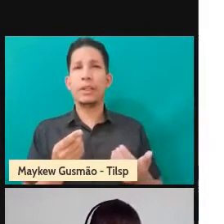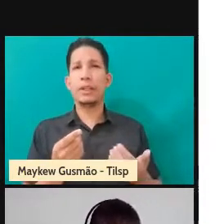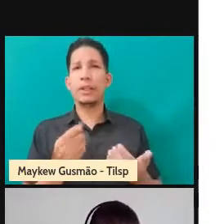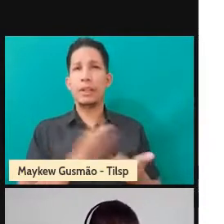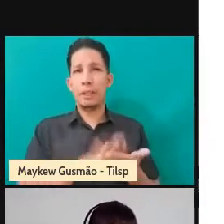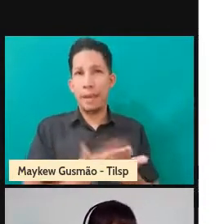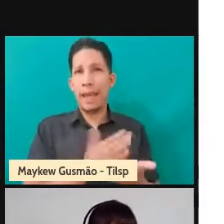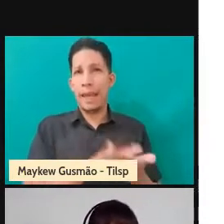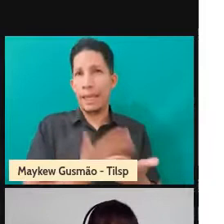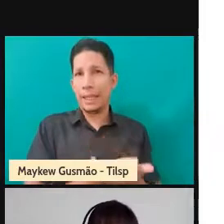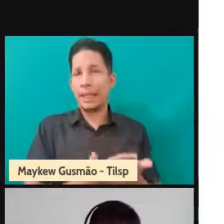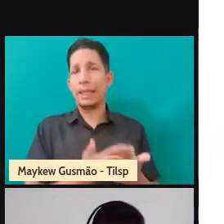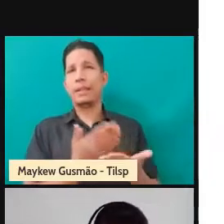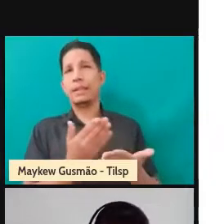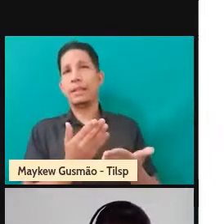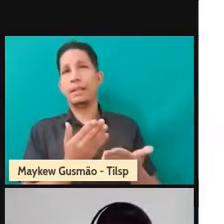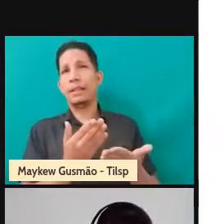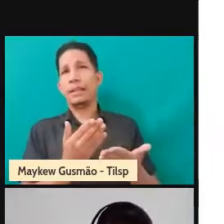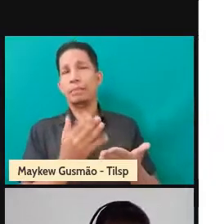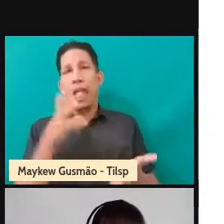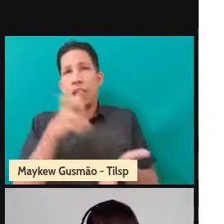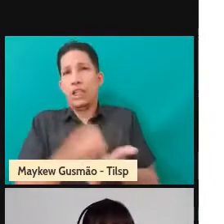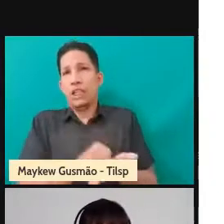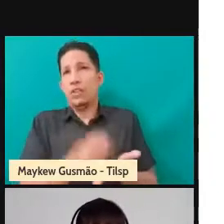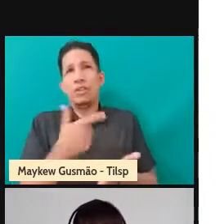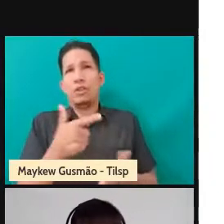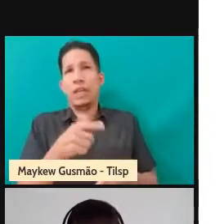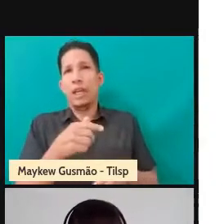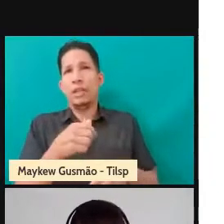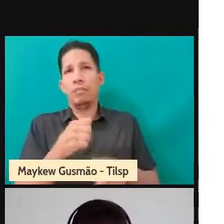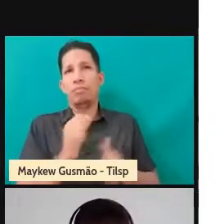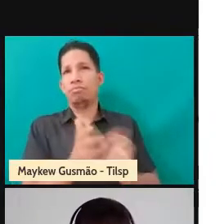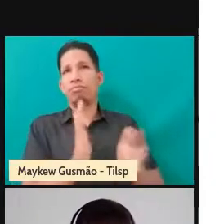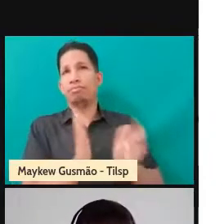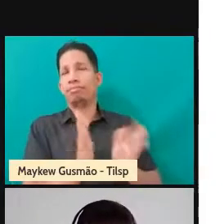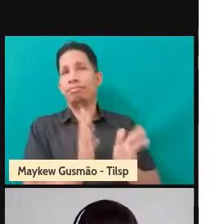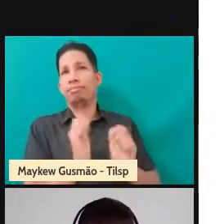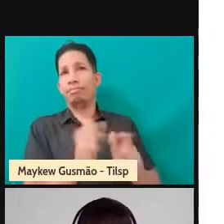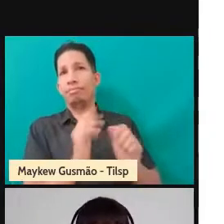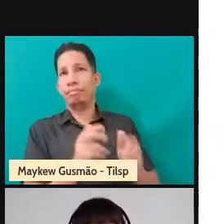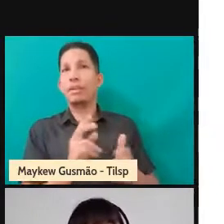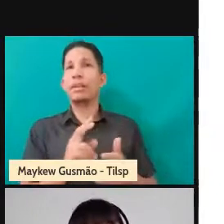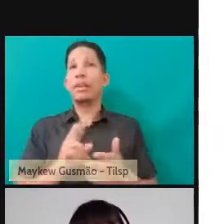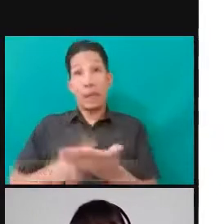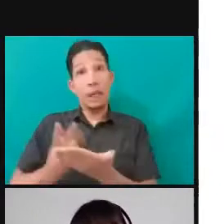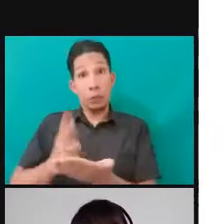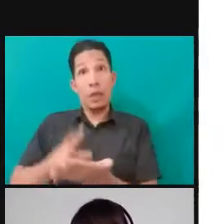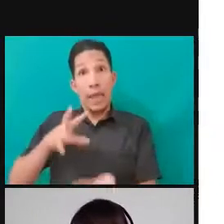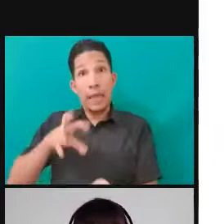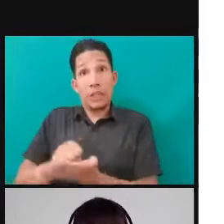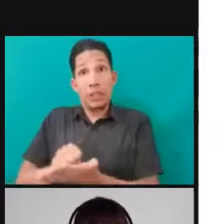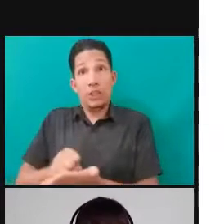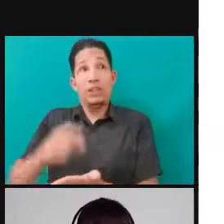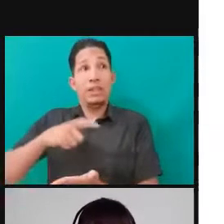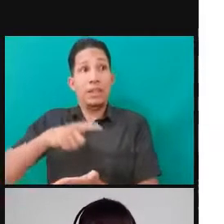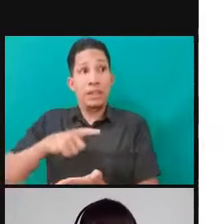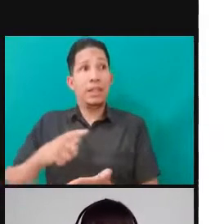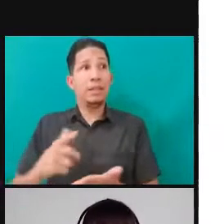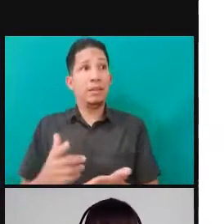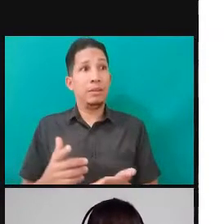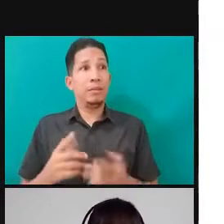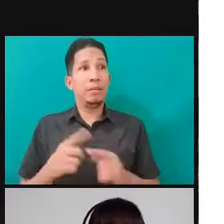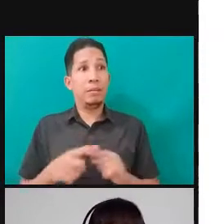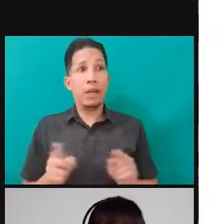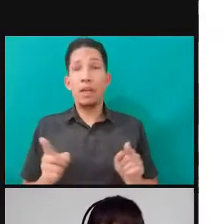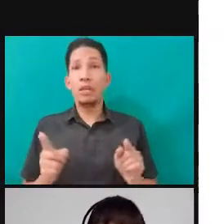depois o que você interpretou não fica registrado e a tradução fica registrado. Mas a gente está vivendo um momento hoje